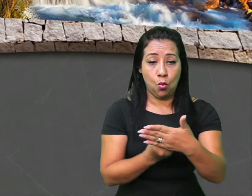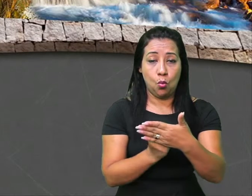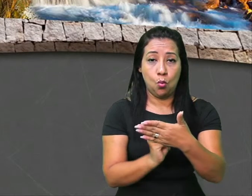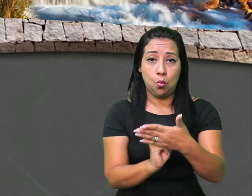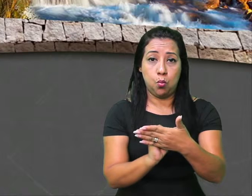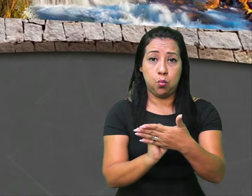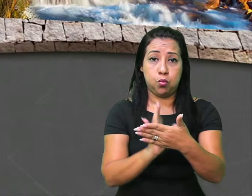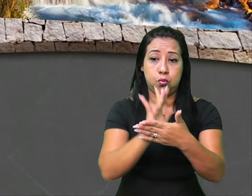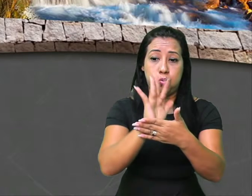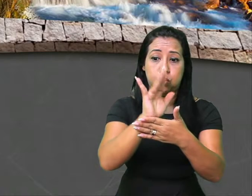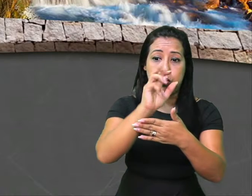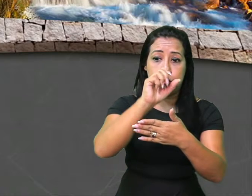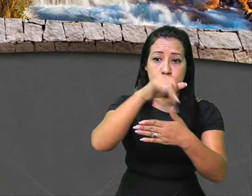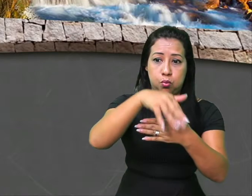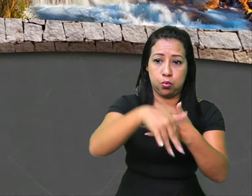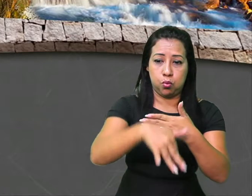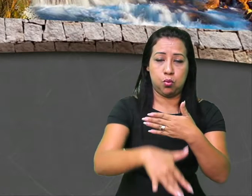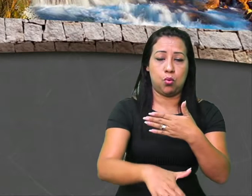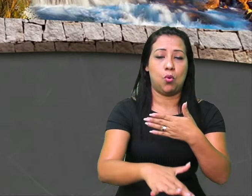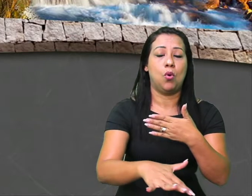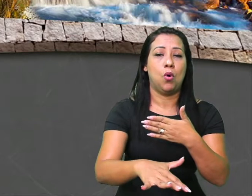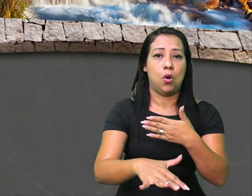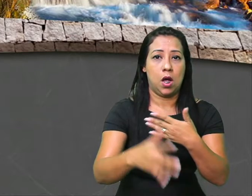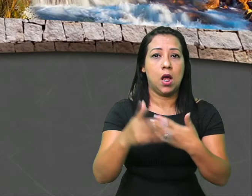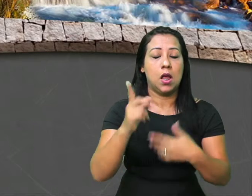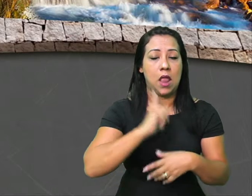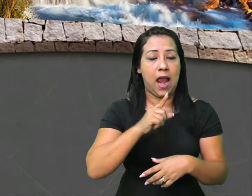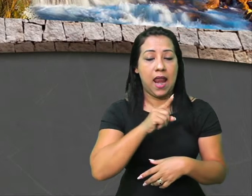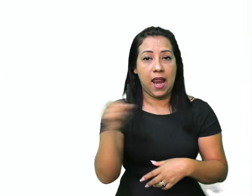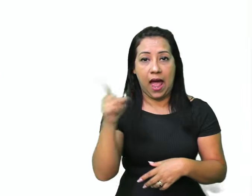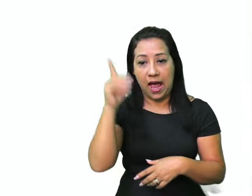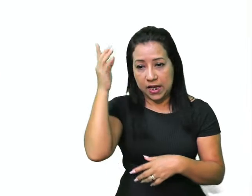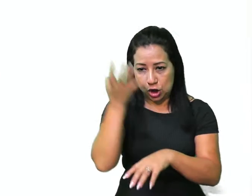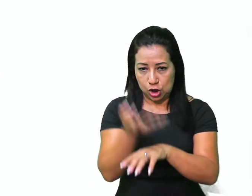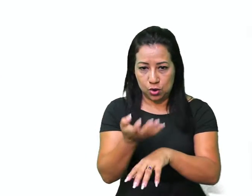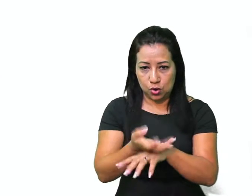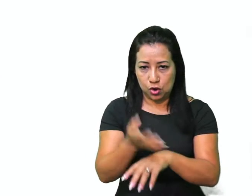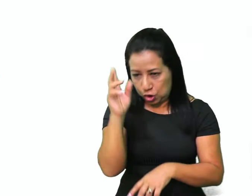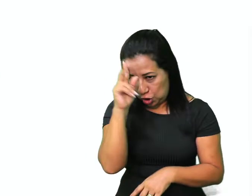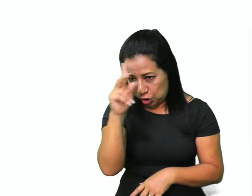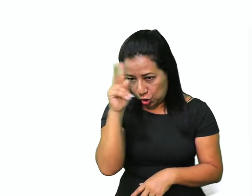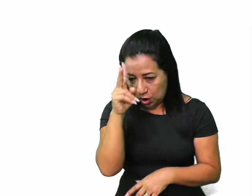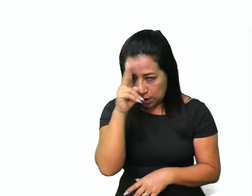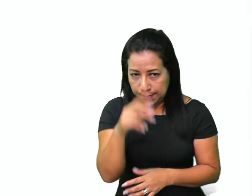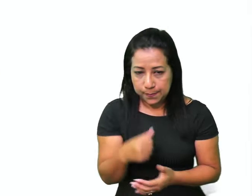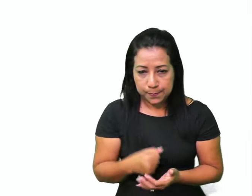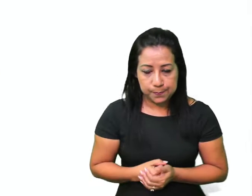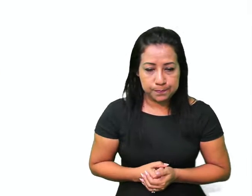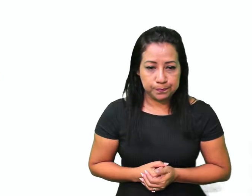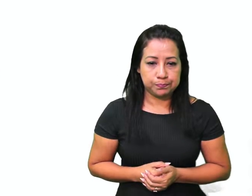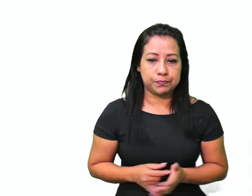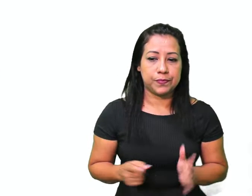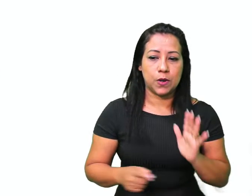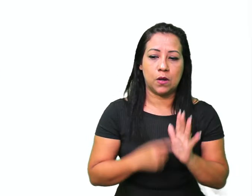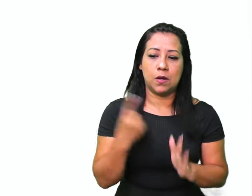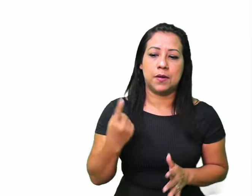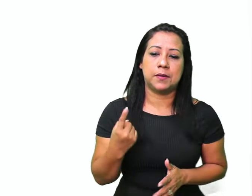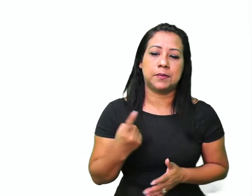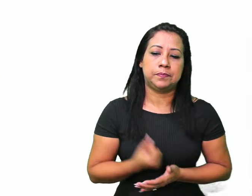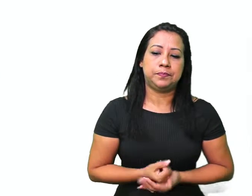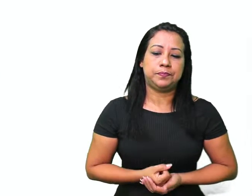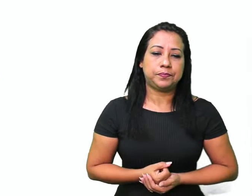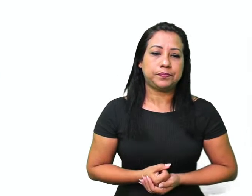tiveram origem, tá? No primeiro momento, vem aqui comigo, ó. Primeiro momento, as cidades surgiram